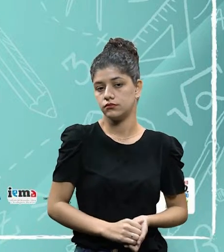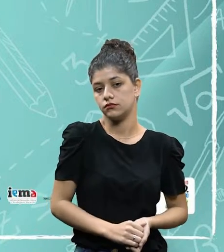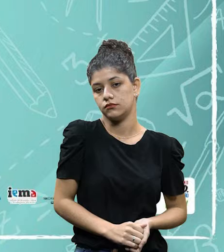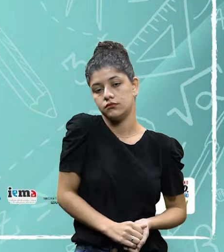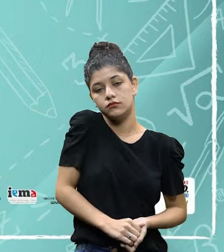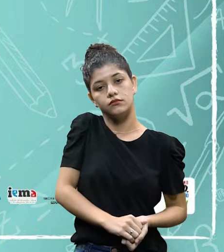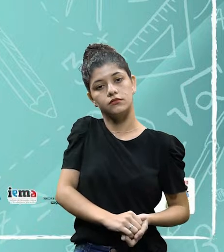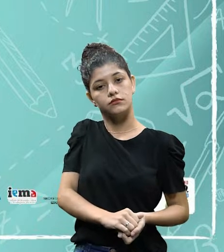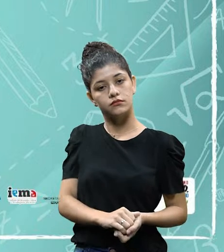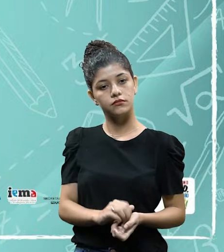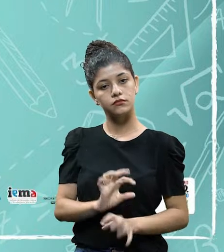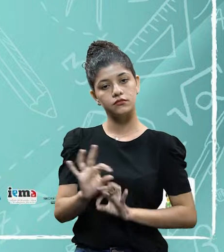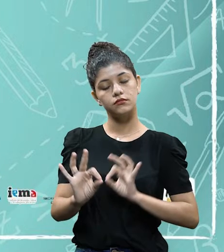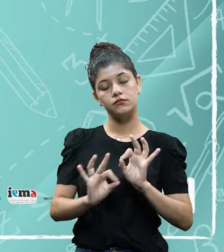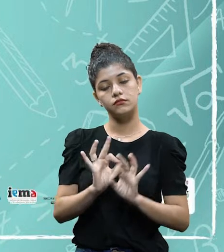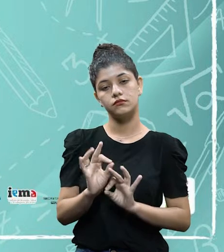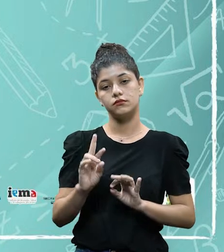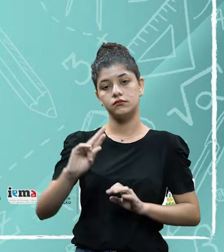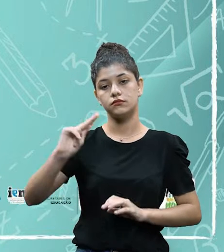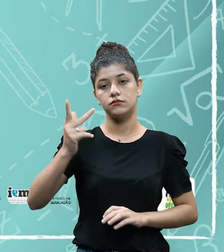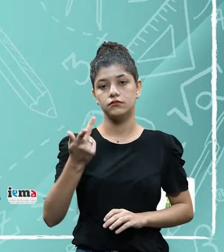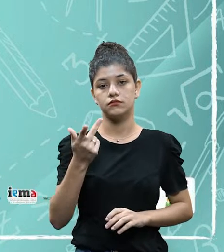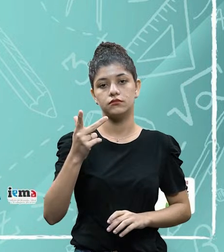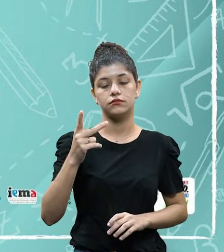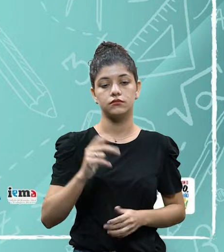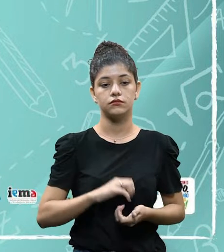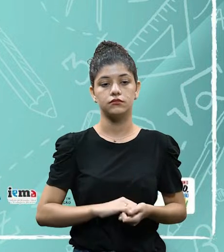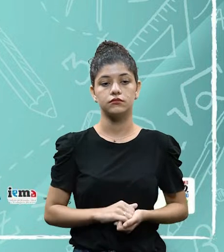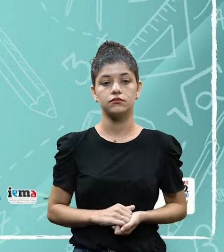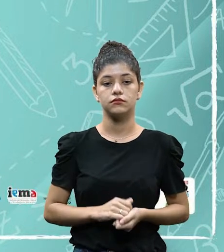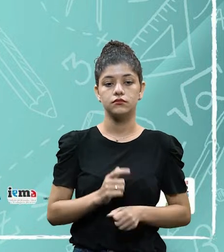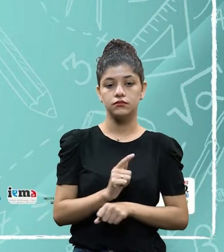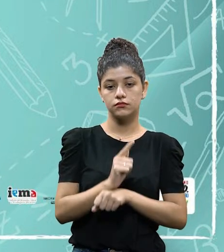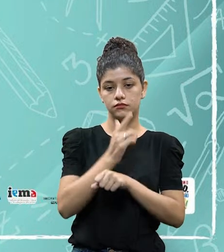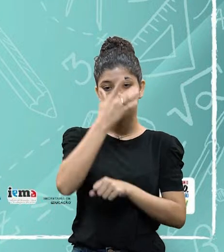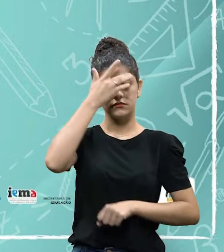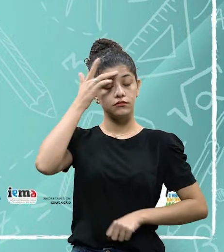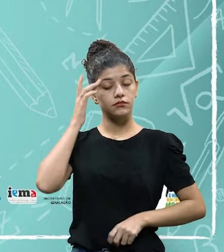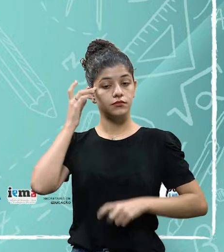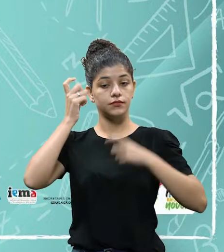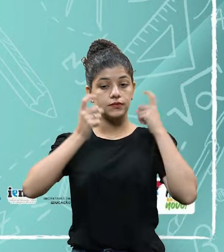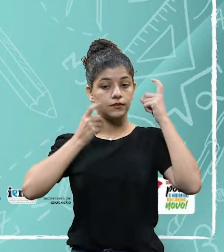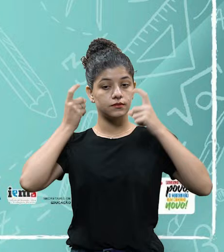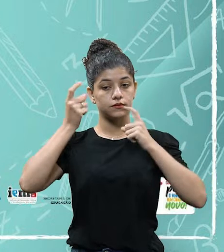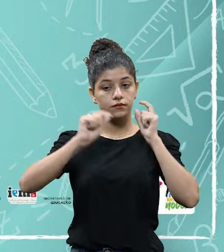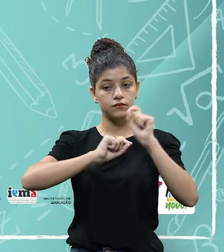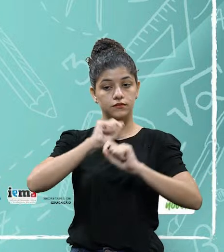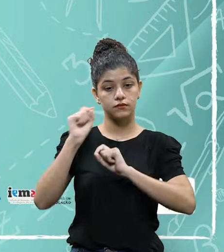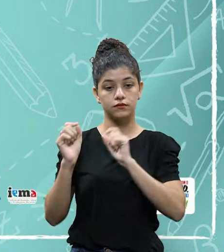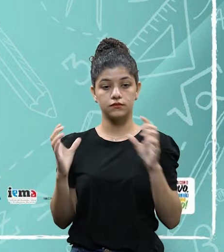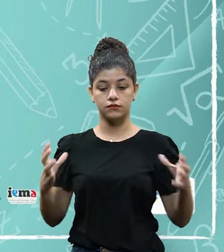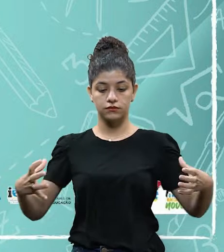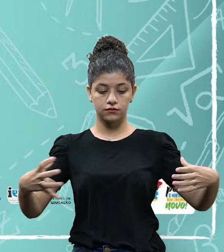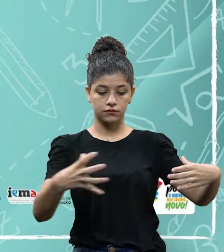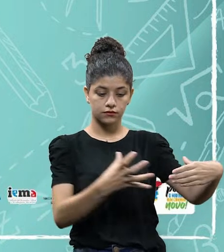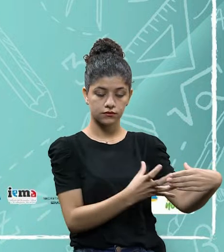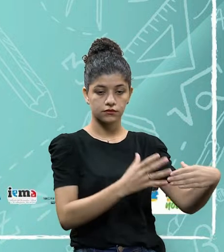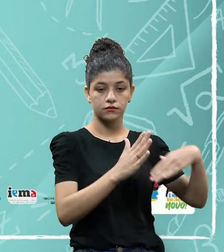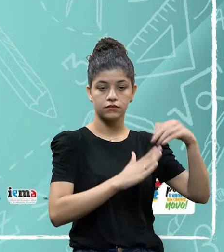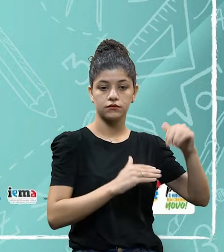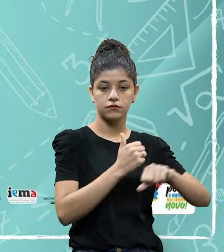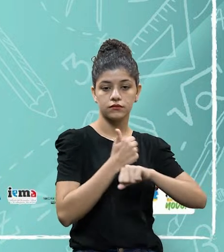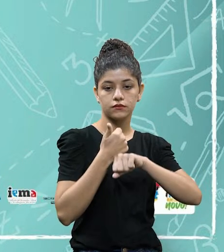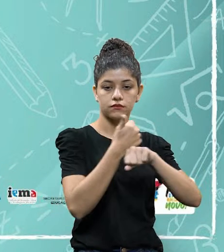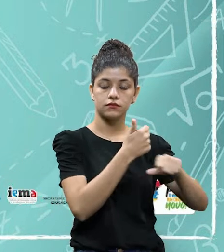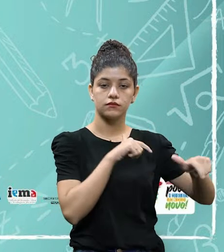RH. Vamos entender o que é essa teoria sistêmica e o RH. Gestão de pessoas preocupava-se com a retenção de pessoas cada vez mais